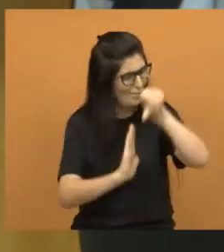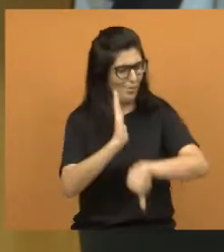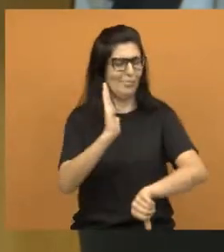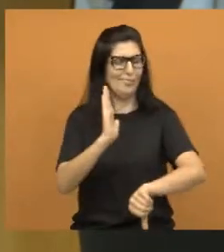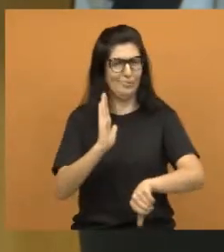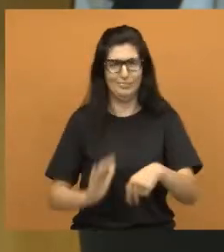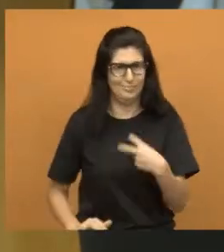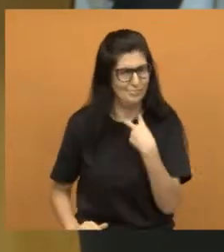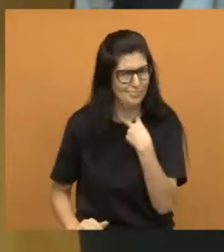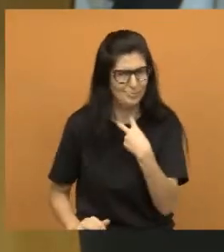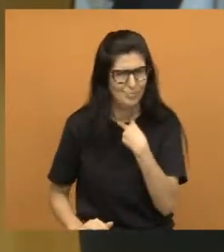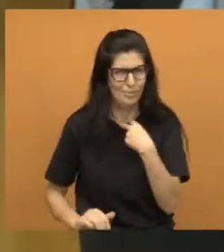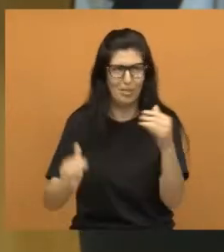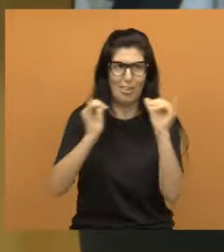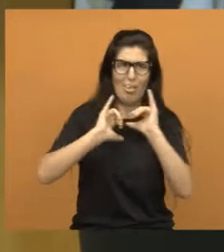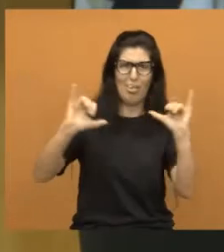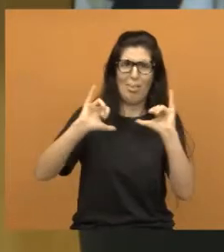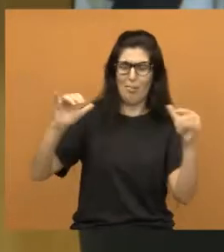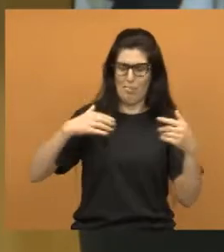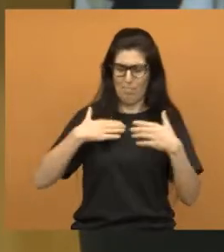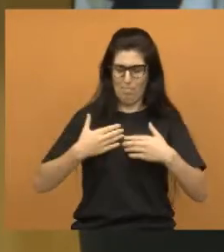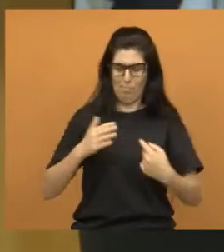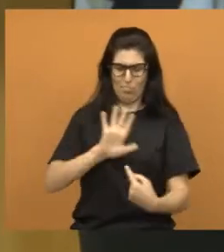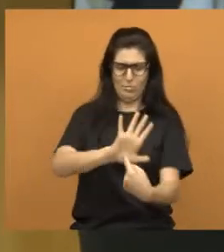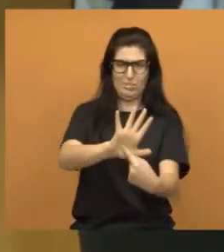Por isso que eu queria que fizesse a emenda.